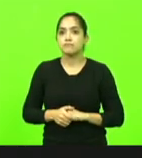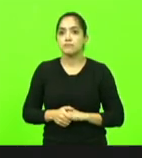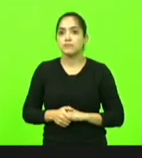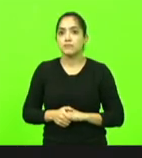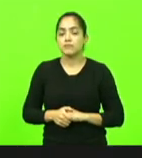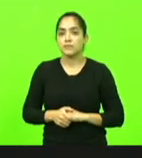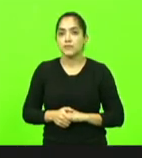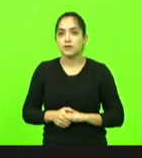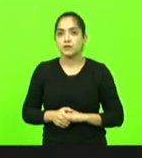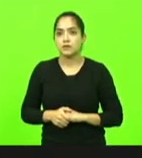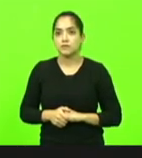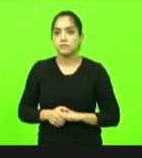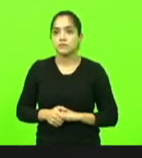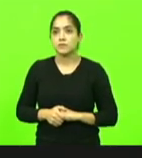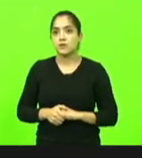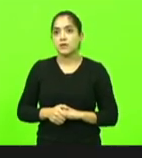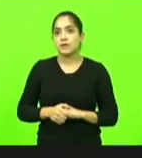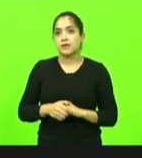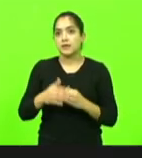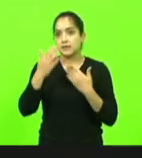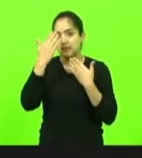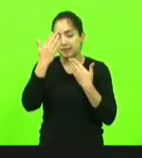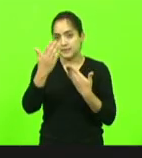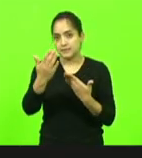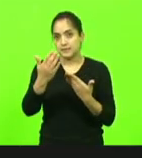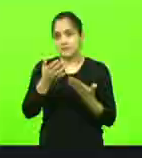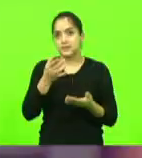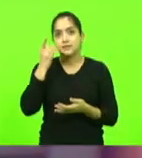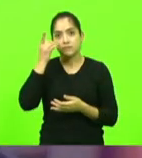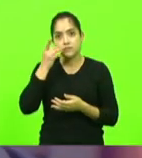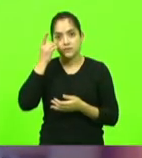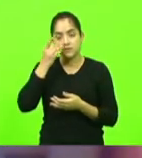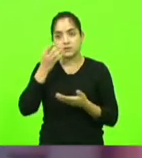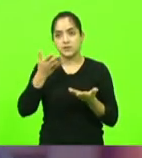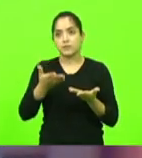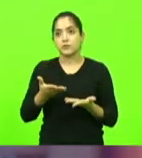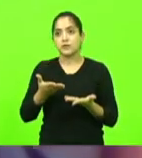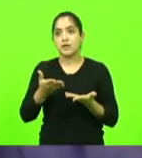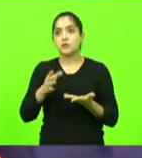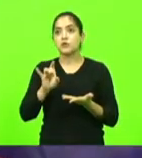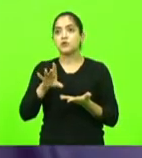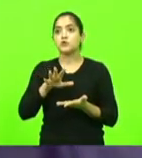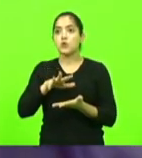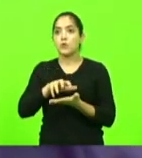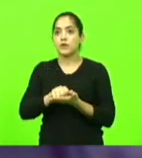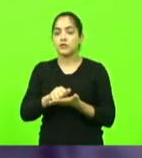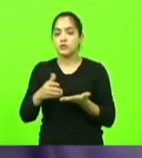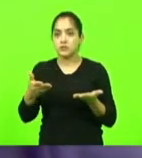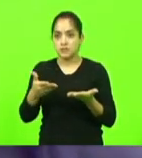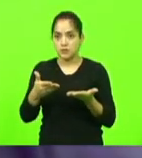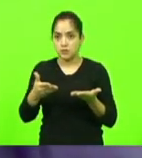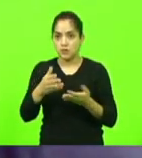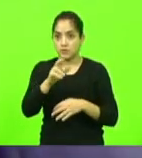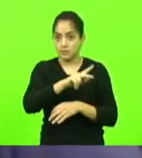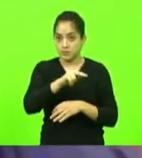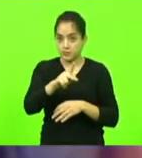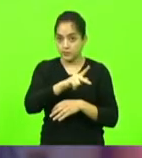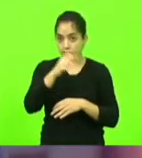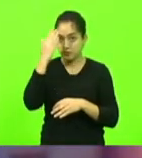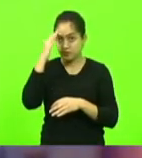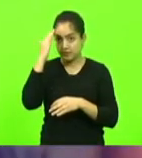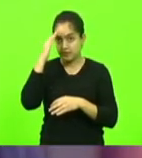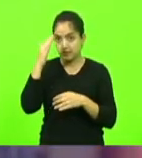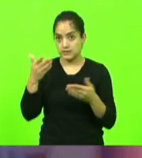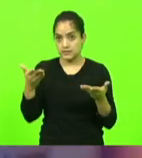Eu quero agradecer, Vossa Excelência, e fazer só um registro aqui para que os professores compreendam, né,